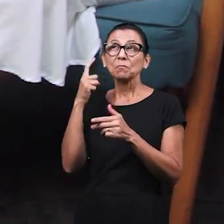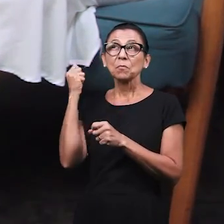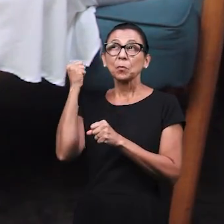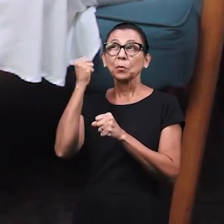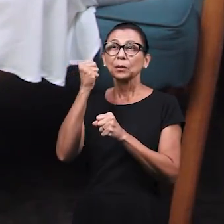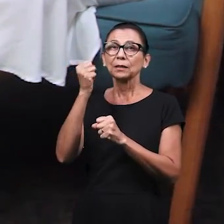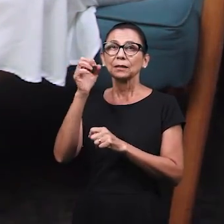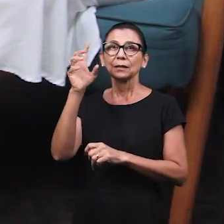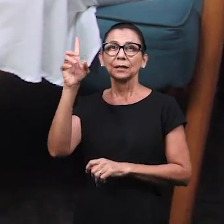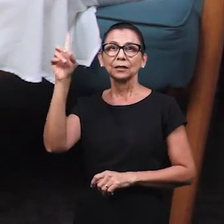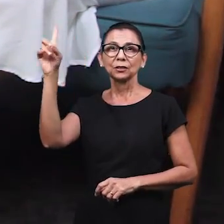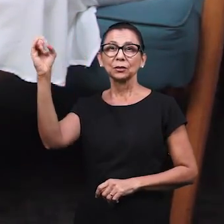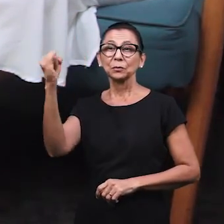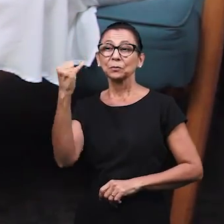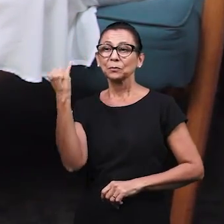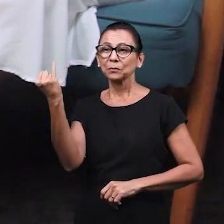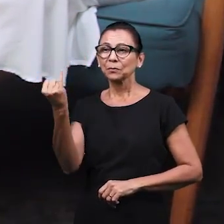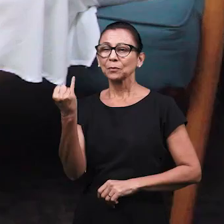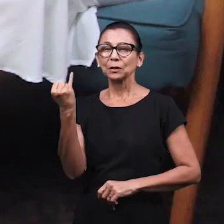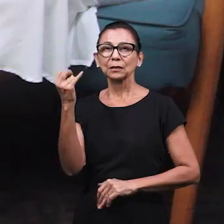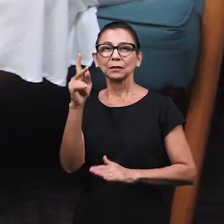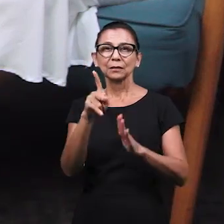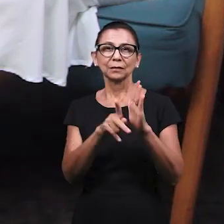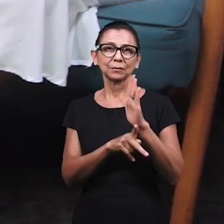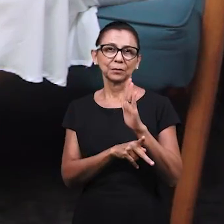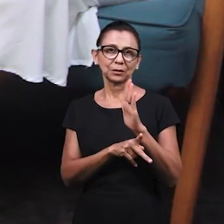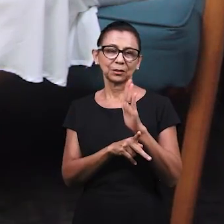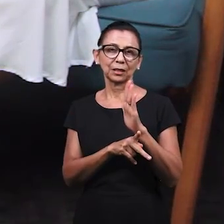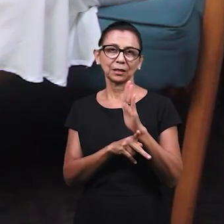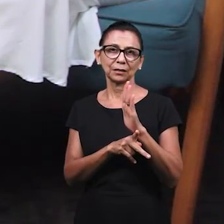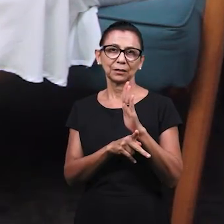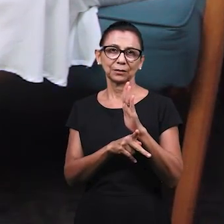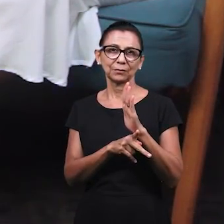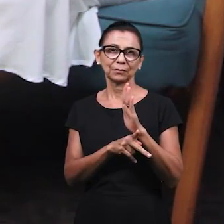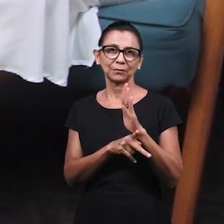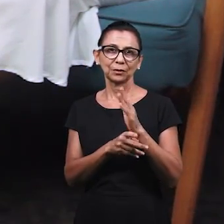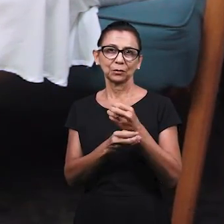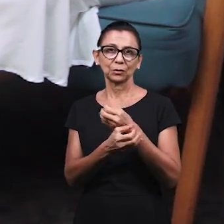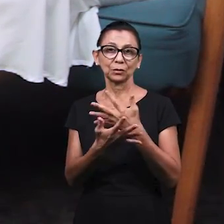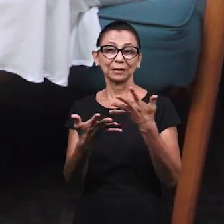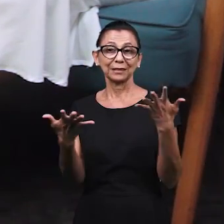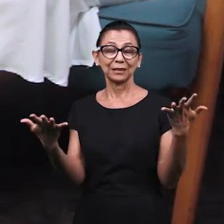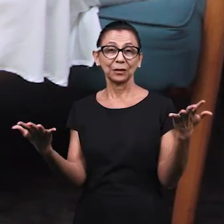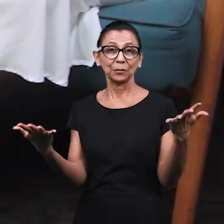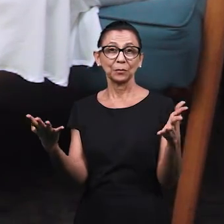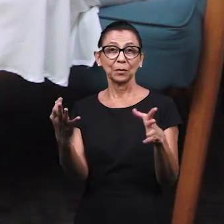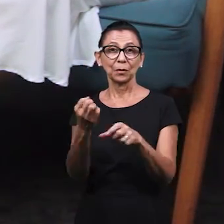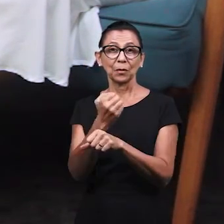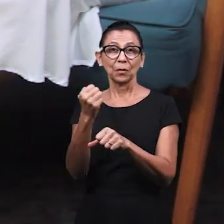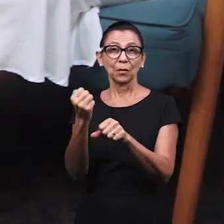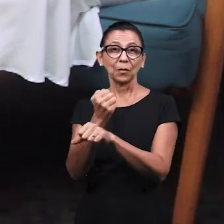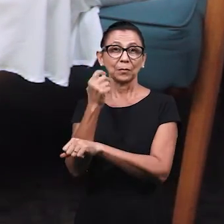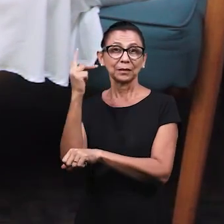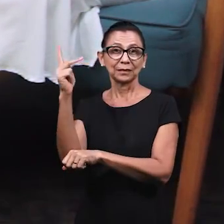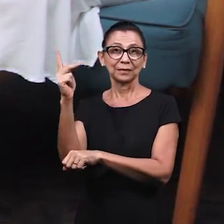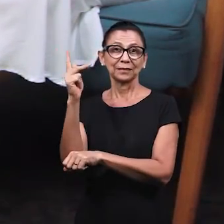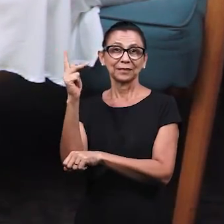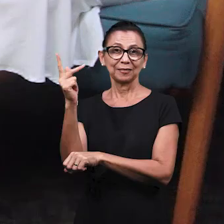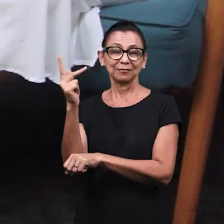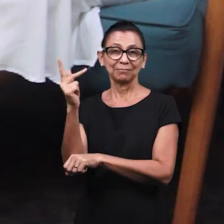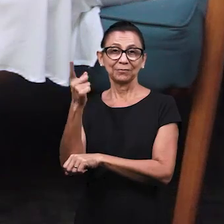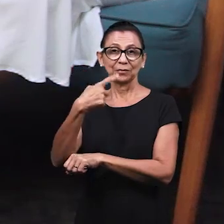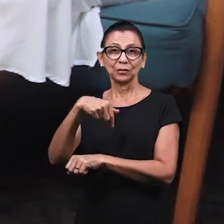diante da importância desta ferramenta que o Senhor colocou à disposição de toda a obra. né?